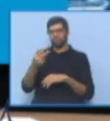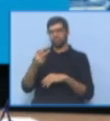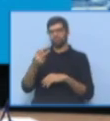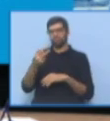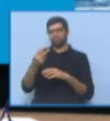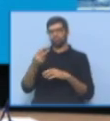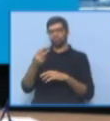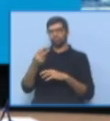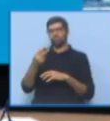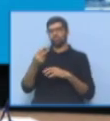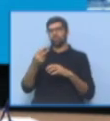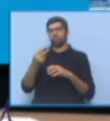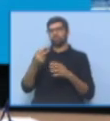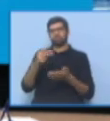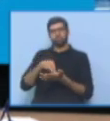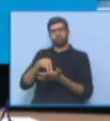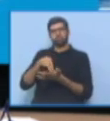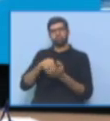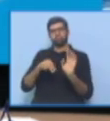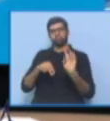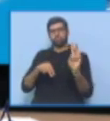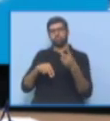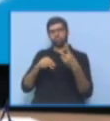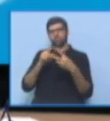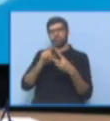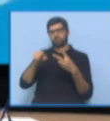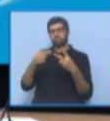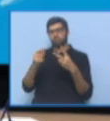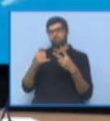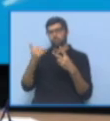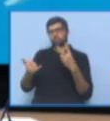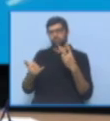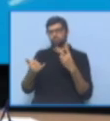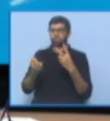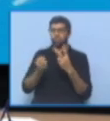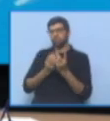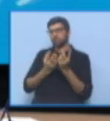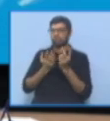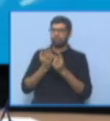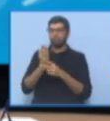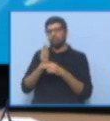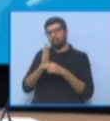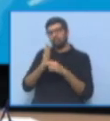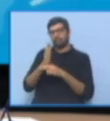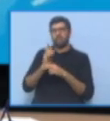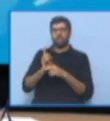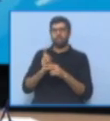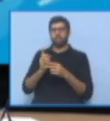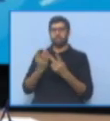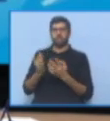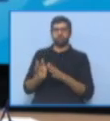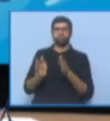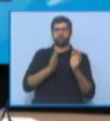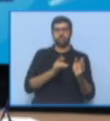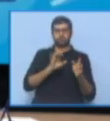duas grandes posições e depois algumas posições que, enfim, intermédias. Mas de um lado